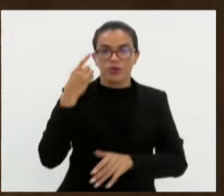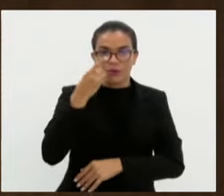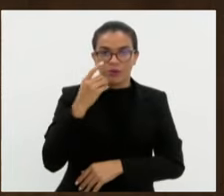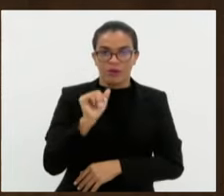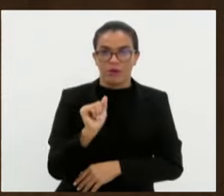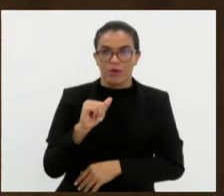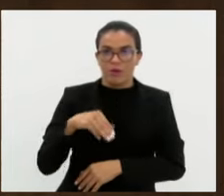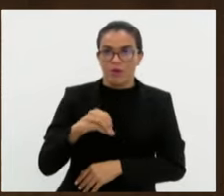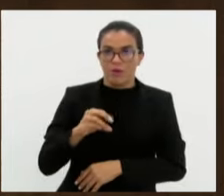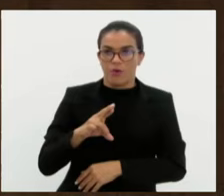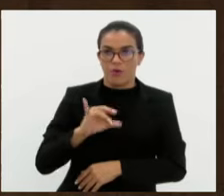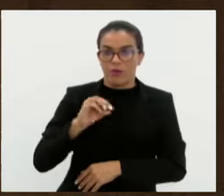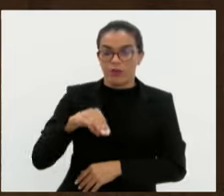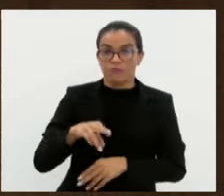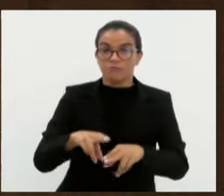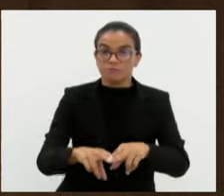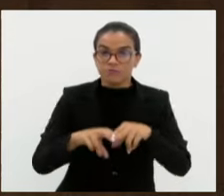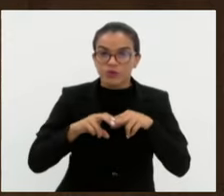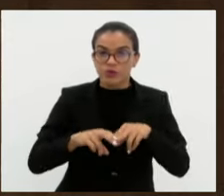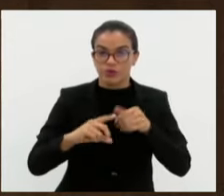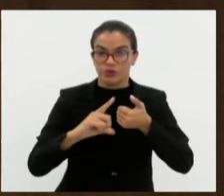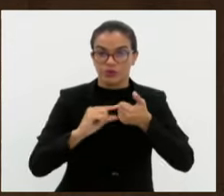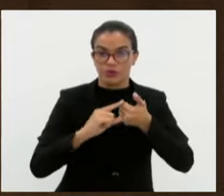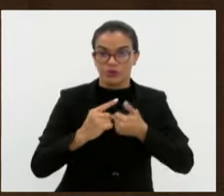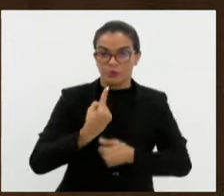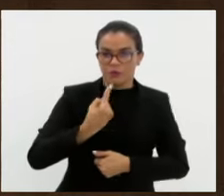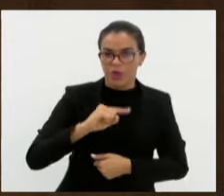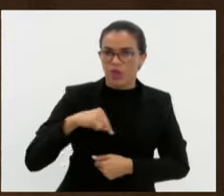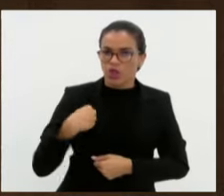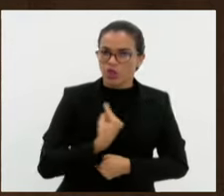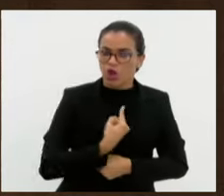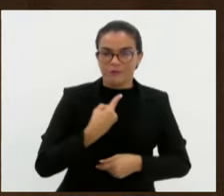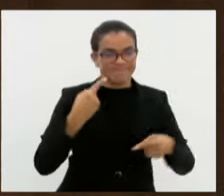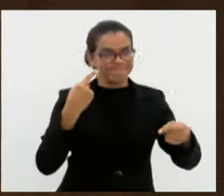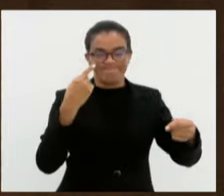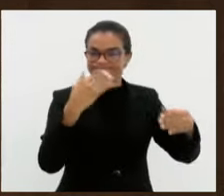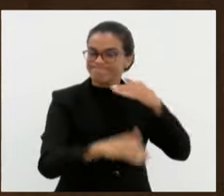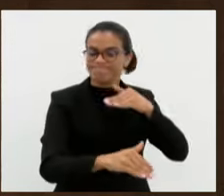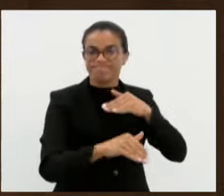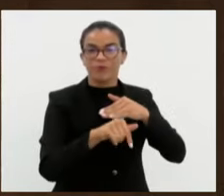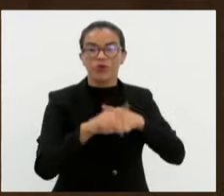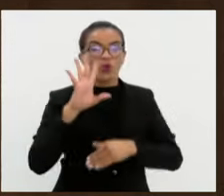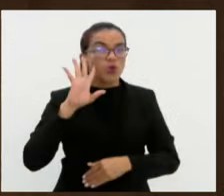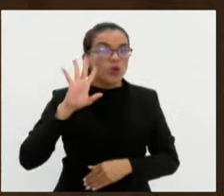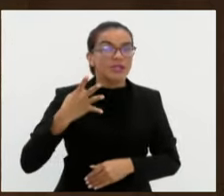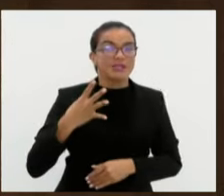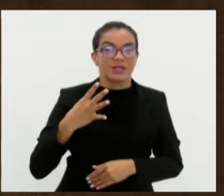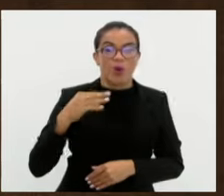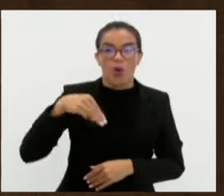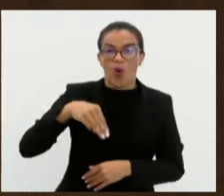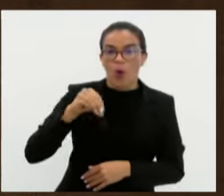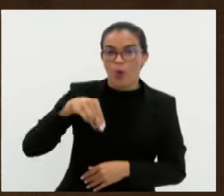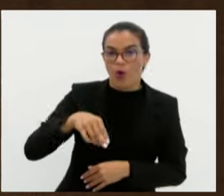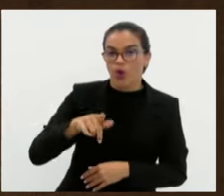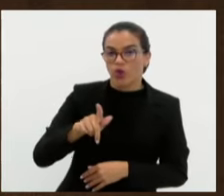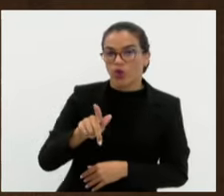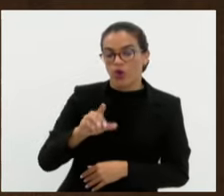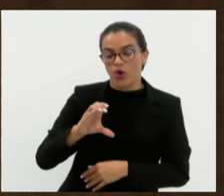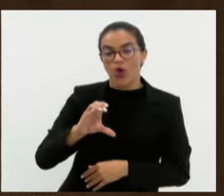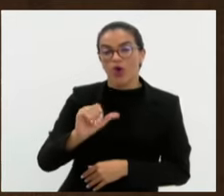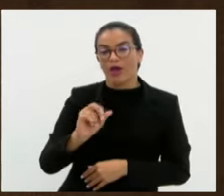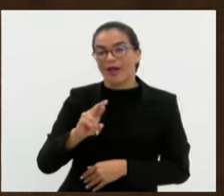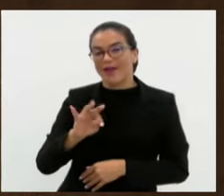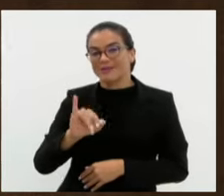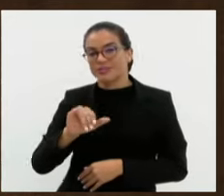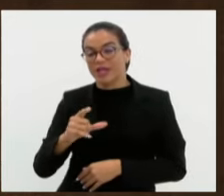Amorim. Então, por isso, no artigo 1º, nós discordamos de uma decisão monocrática que coloca em